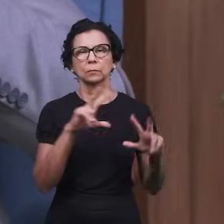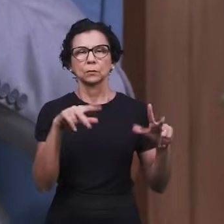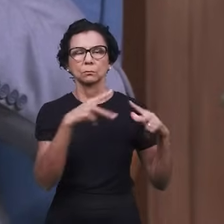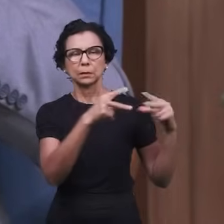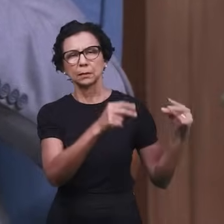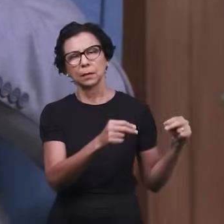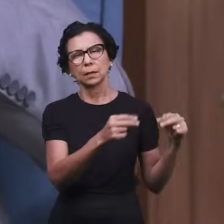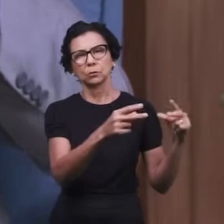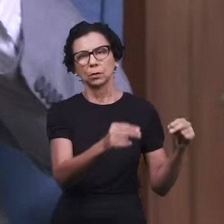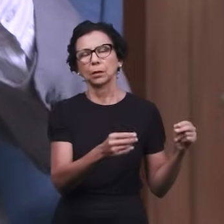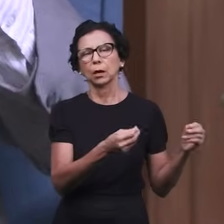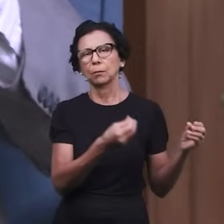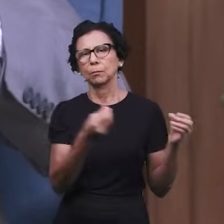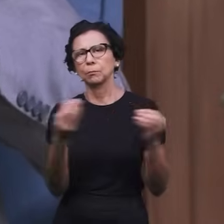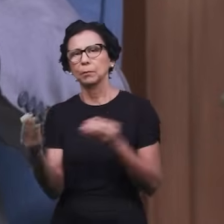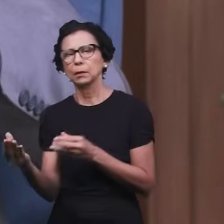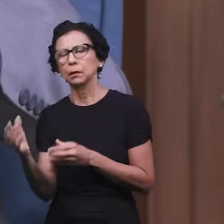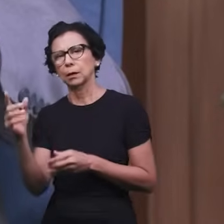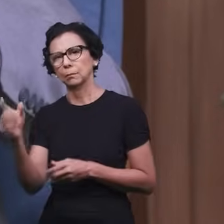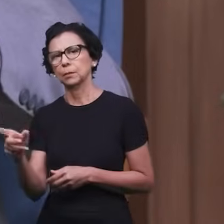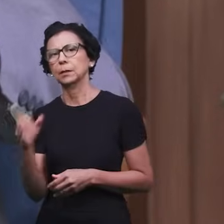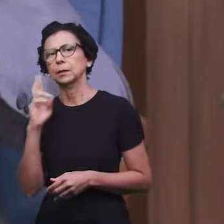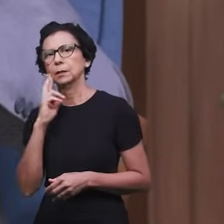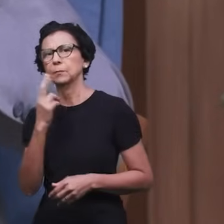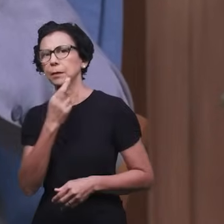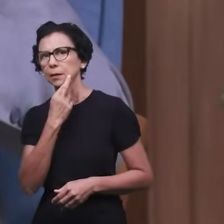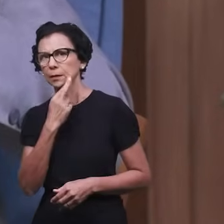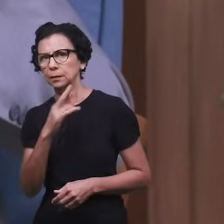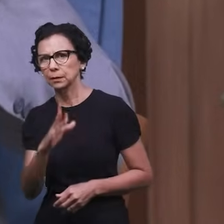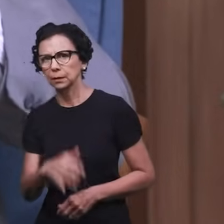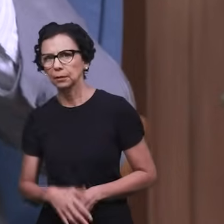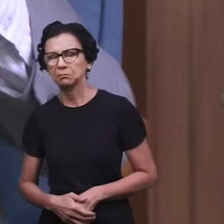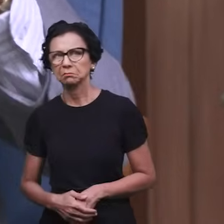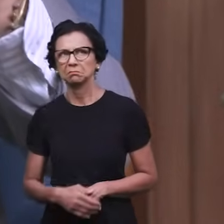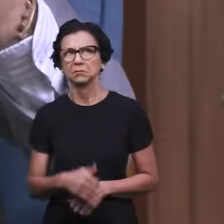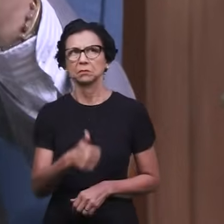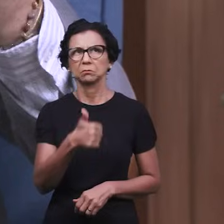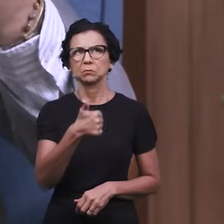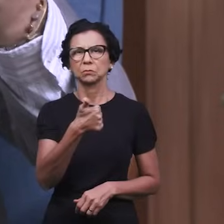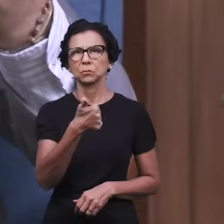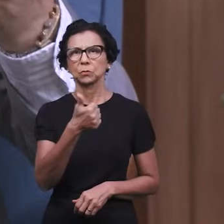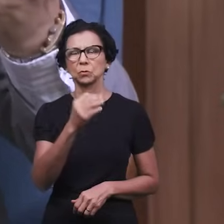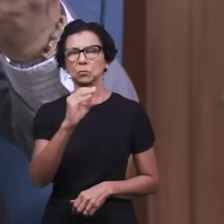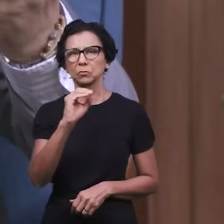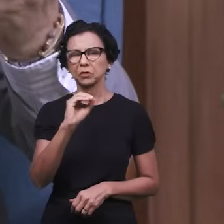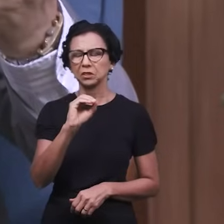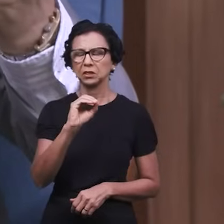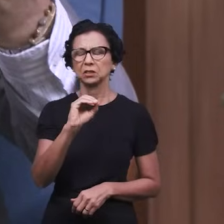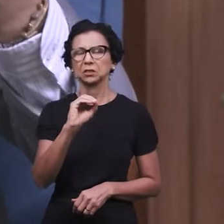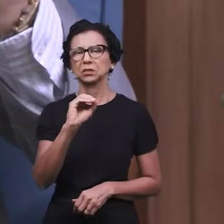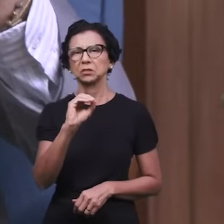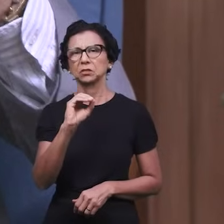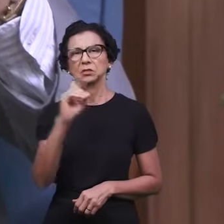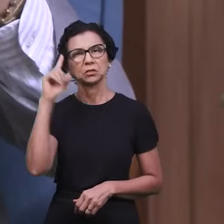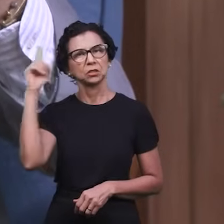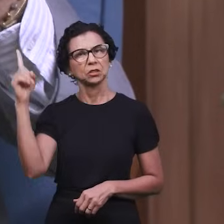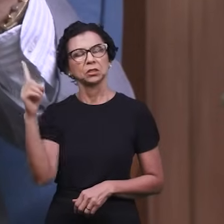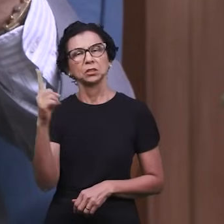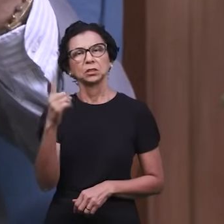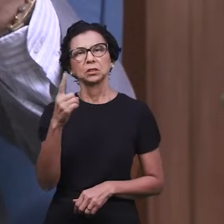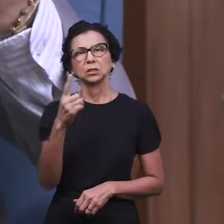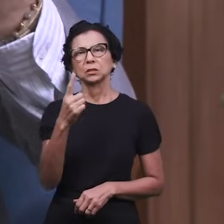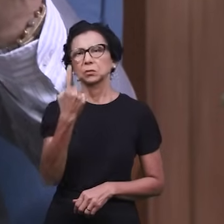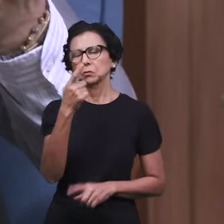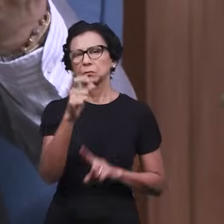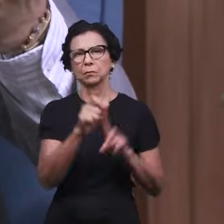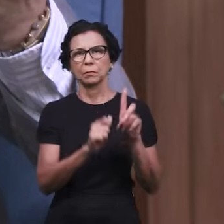Eliezer quanto de Rebeca, porque ele estava levando uma noiva para Isaac. Como é que essa noiva tinha que chegar